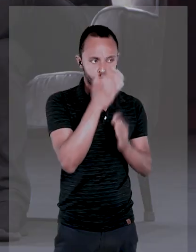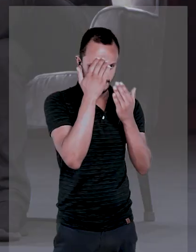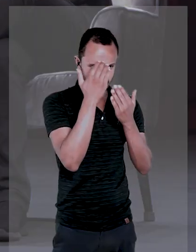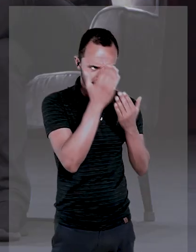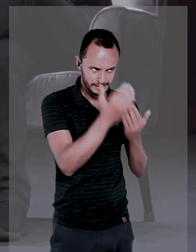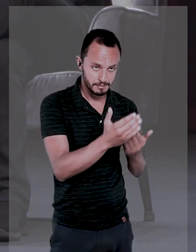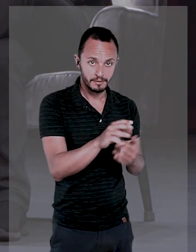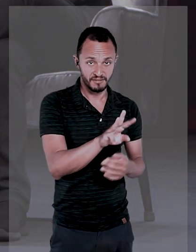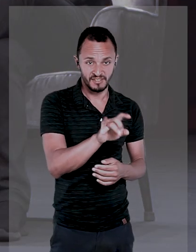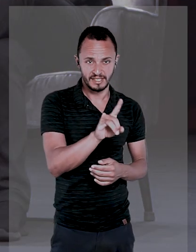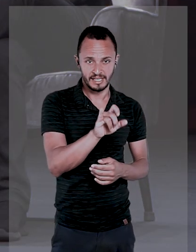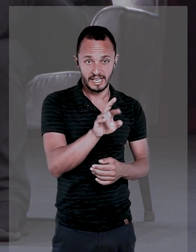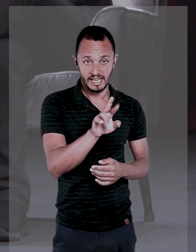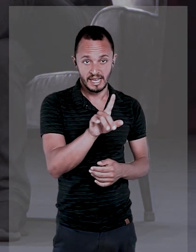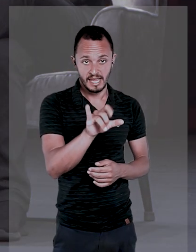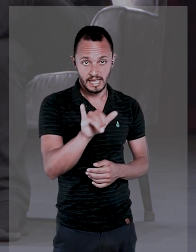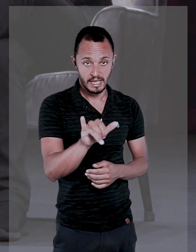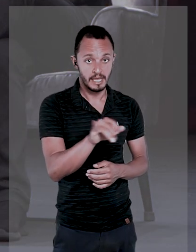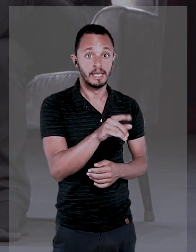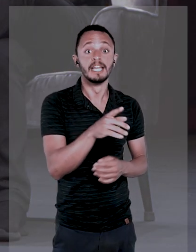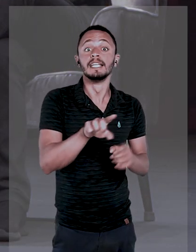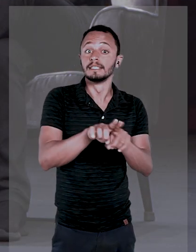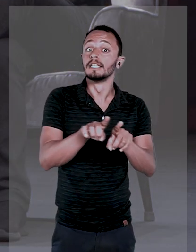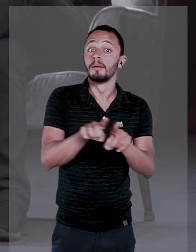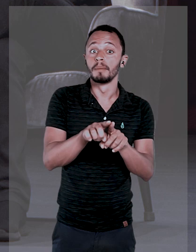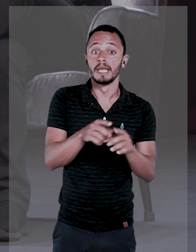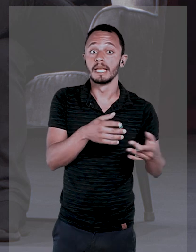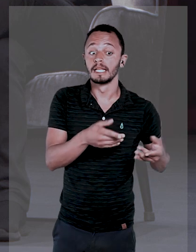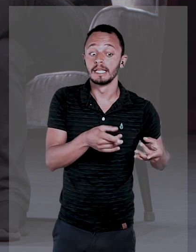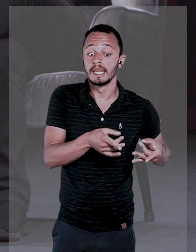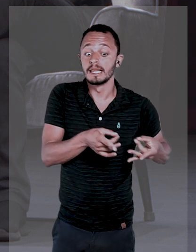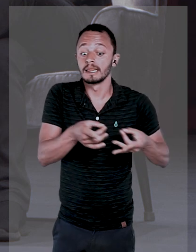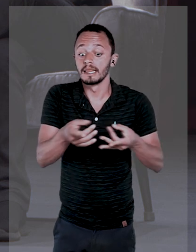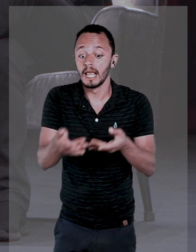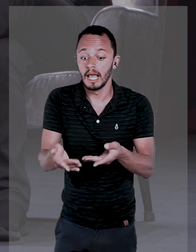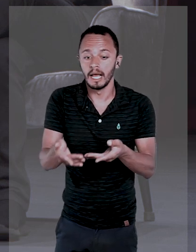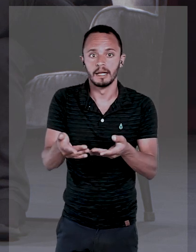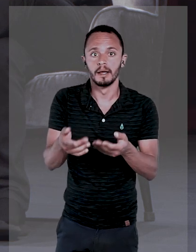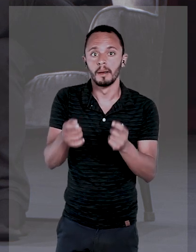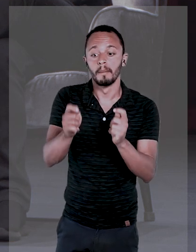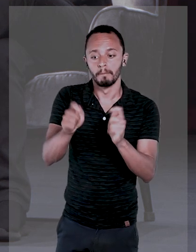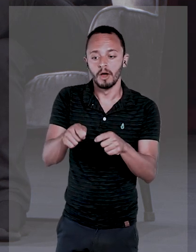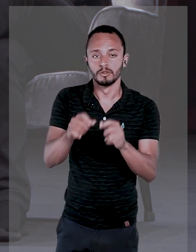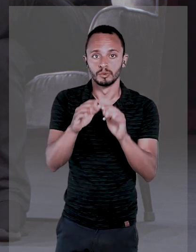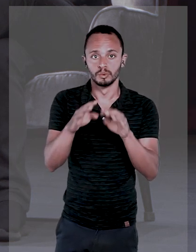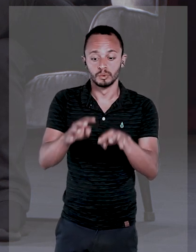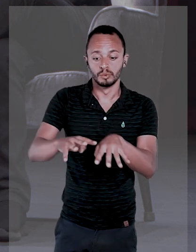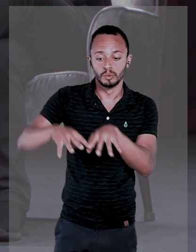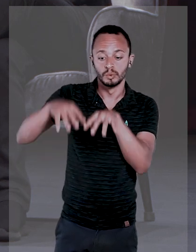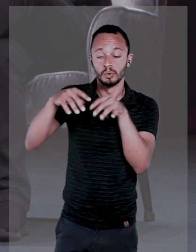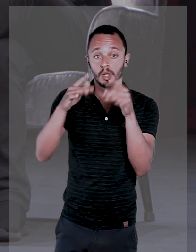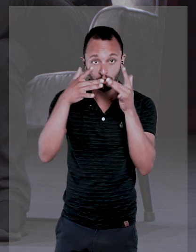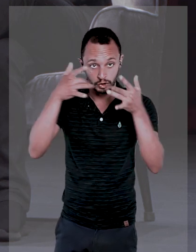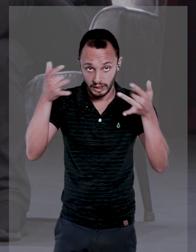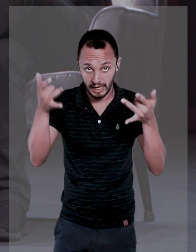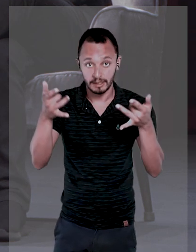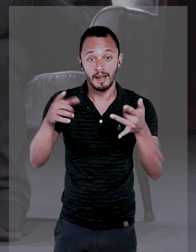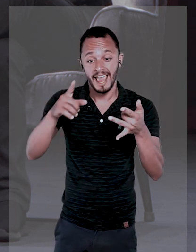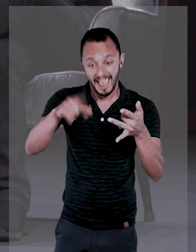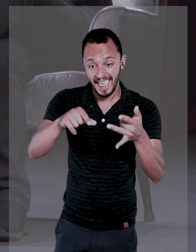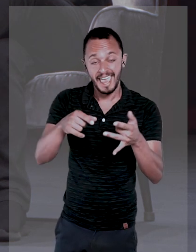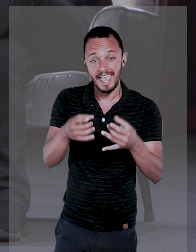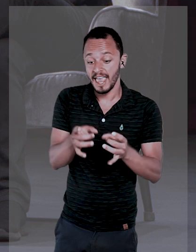transmita, por favor, os nossos agradecimentos. Esse teatro foi cedido gratuitamente para que vocês estejam